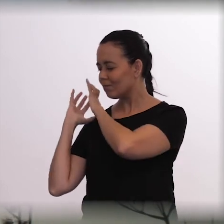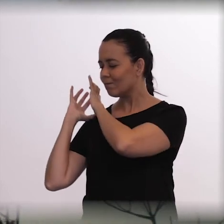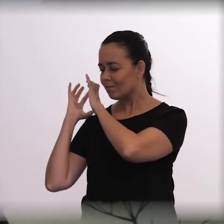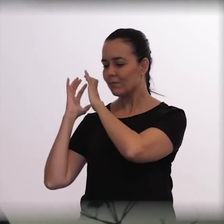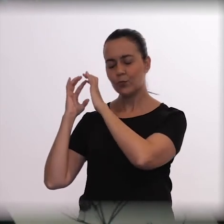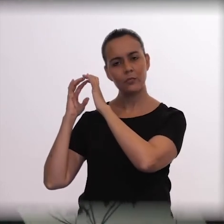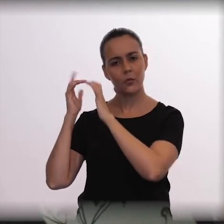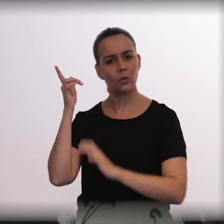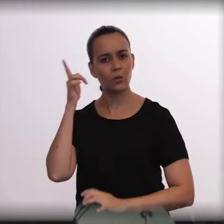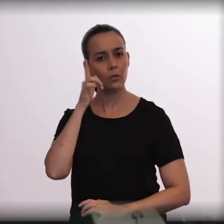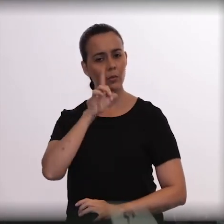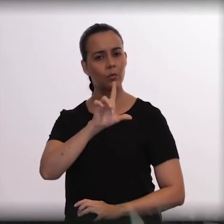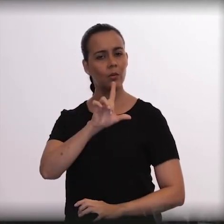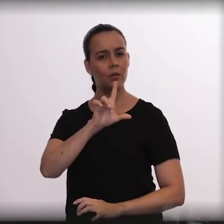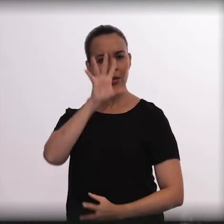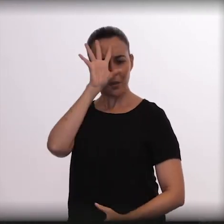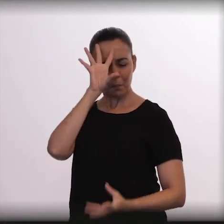não como parar, mas como